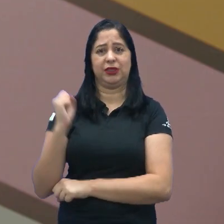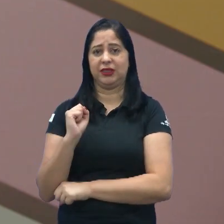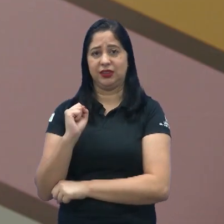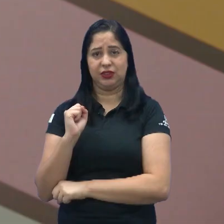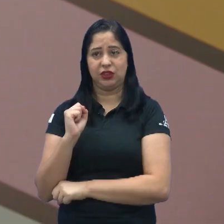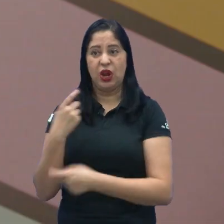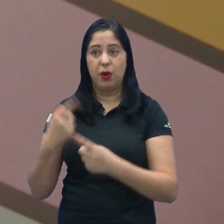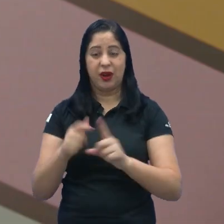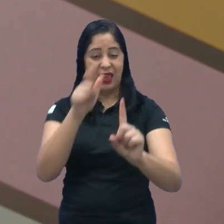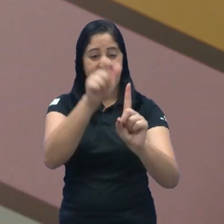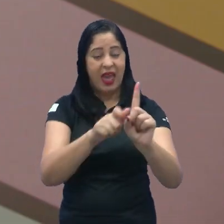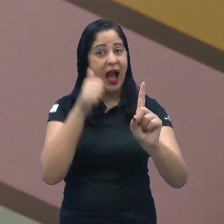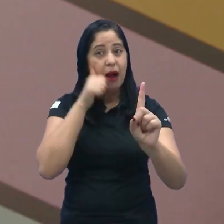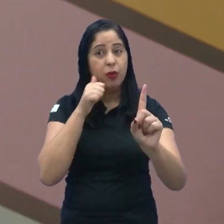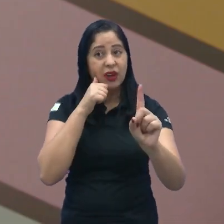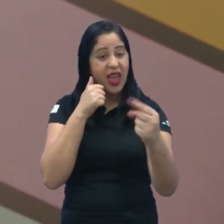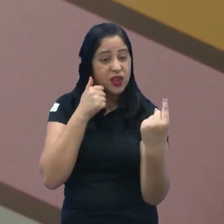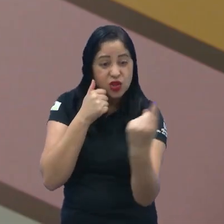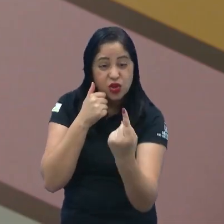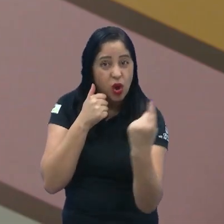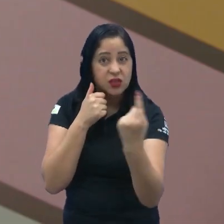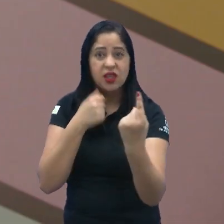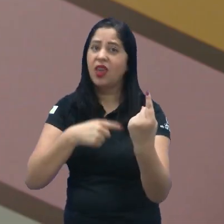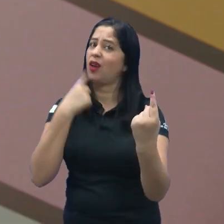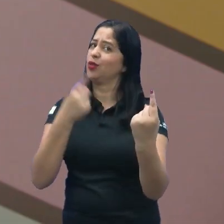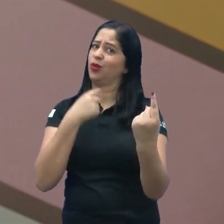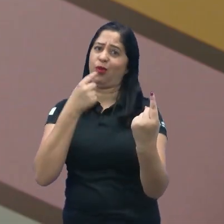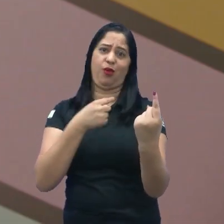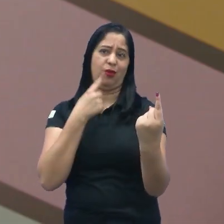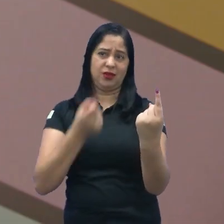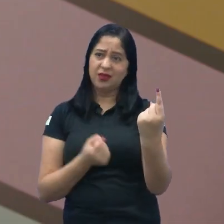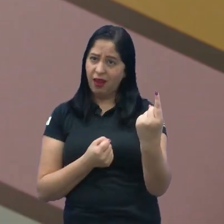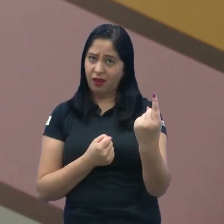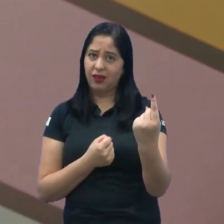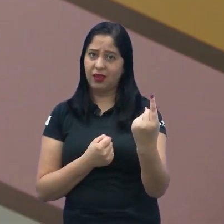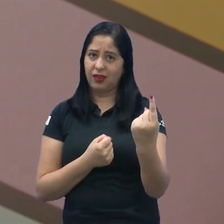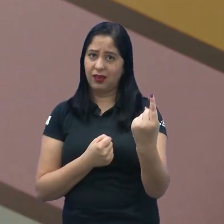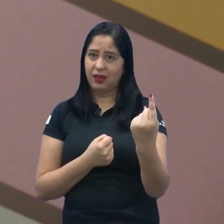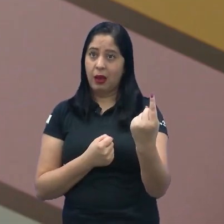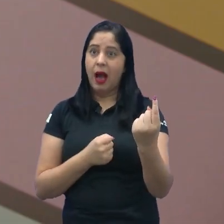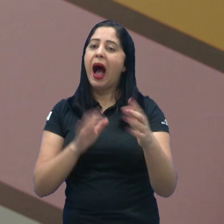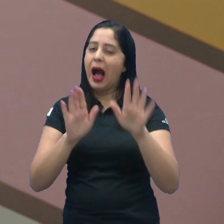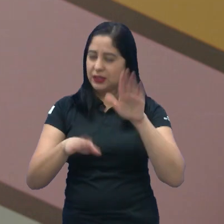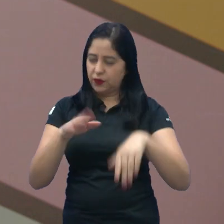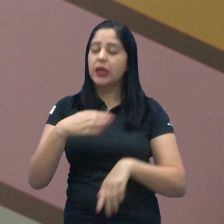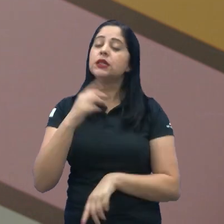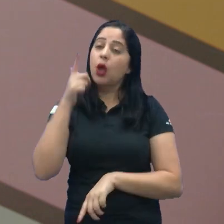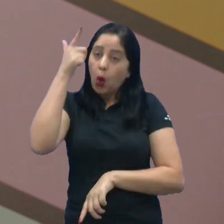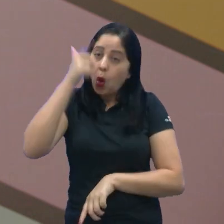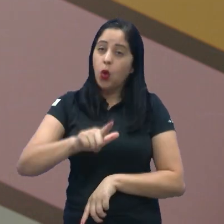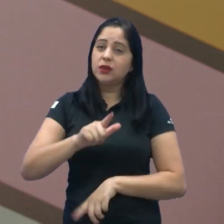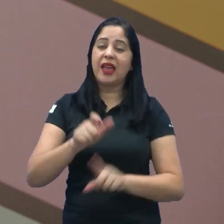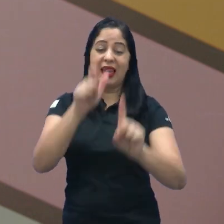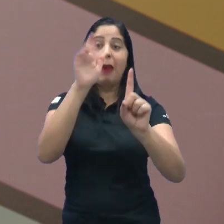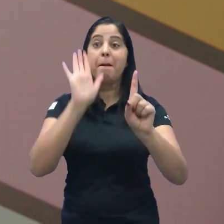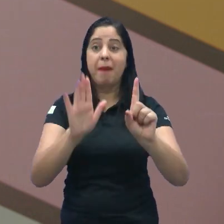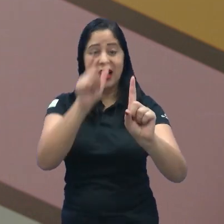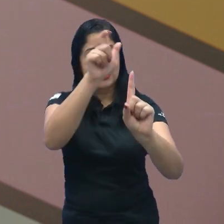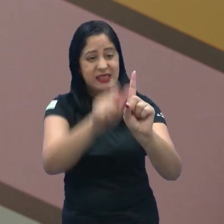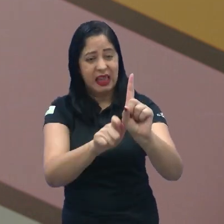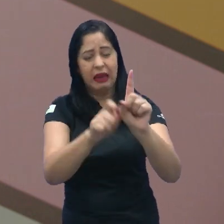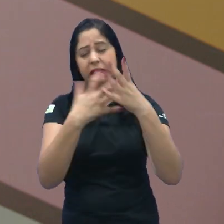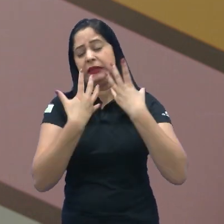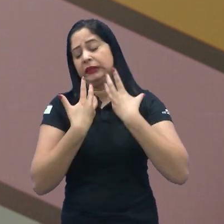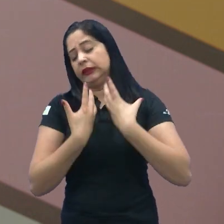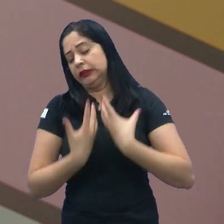conta sozinha, né? Até dá, mas com muito mais exaustão, com uma probabilidade maior